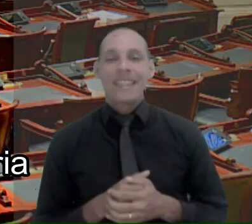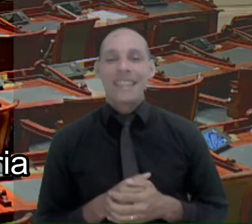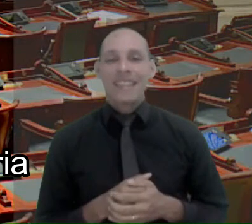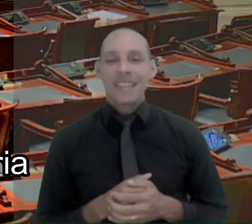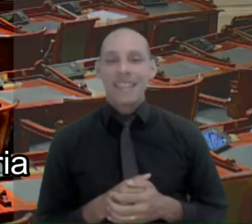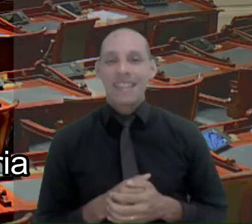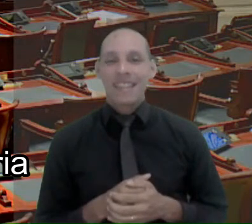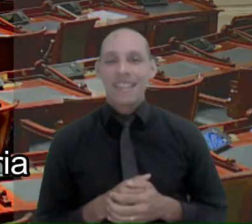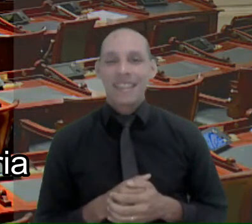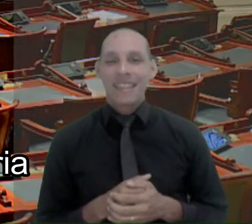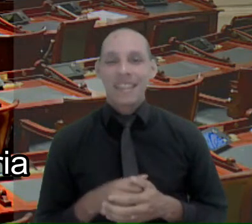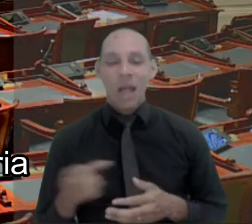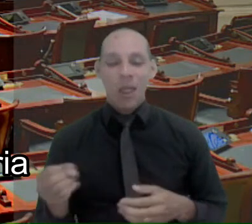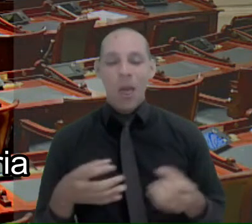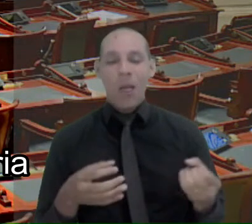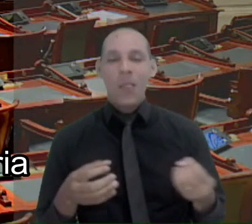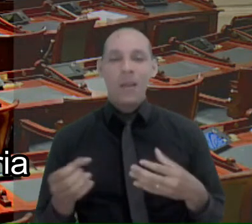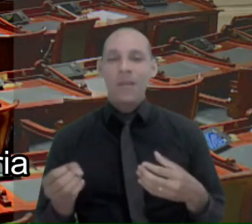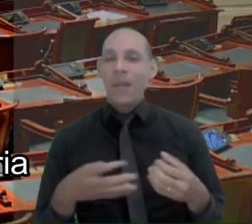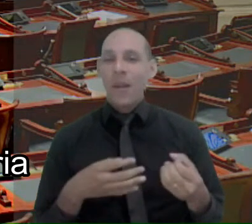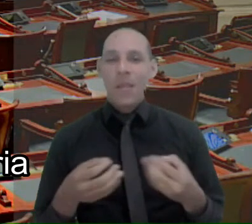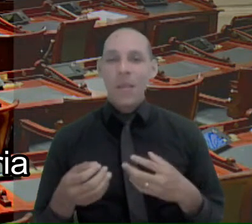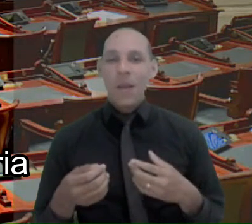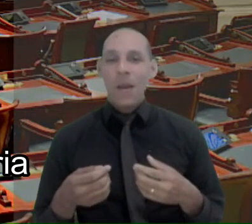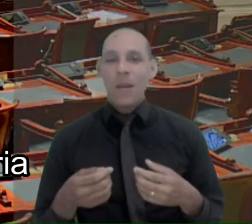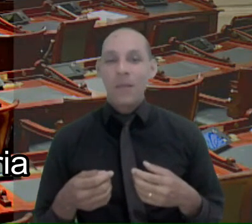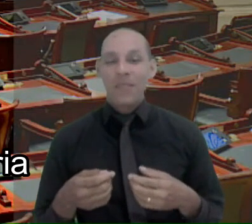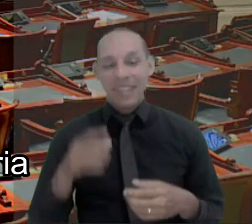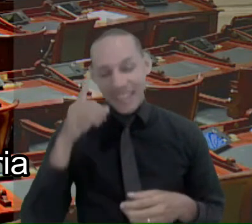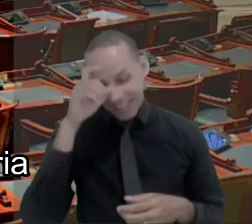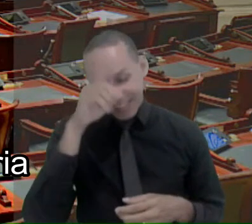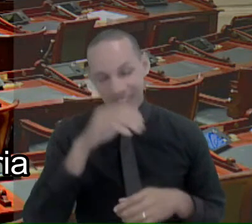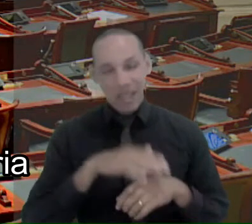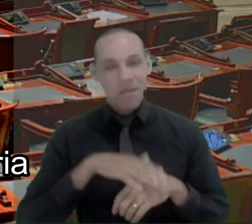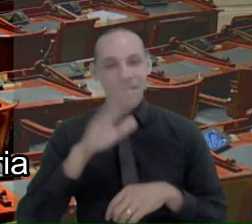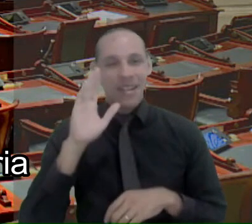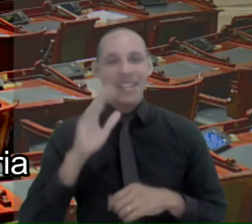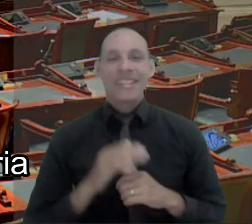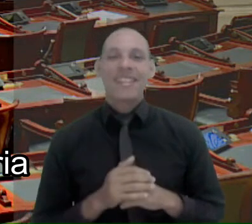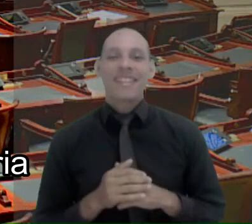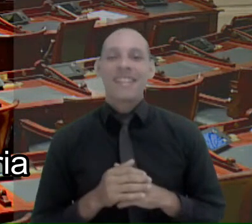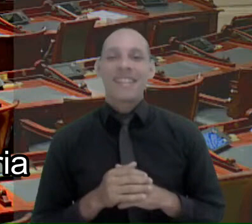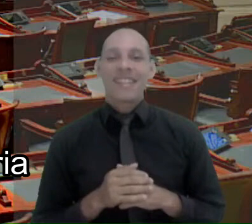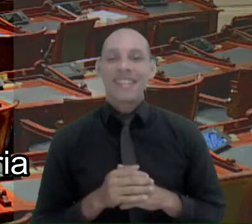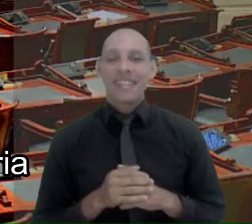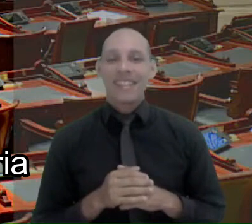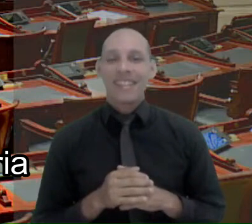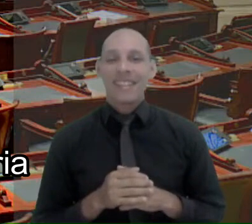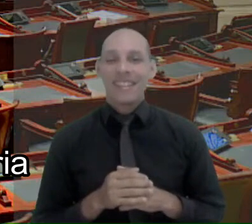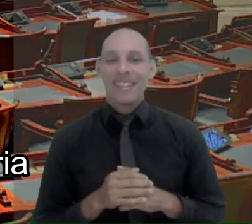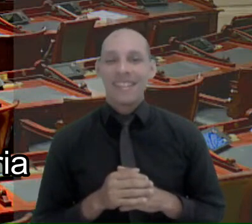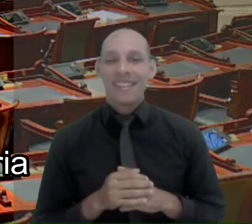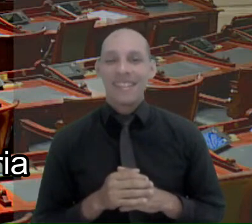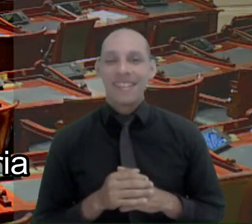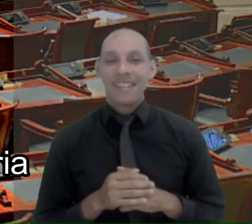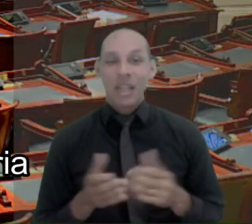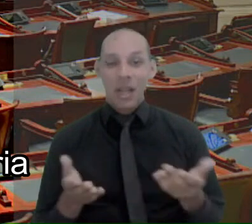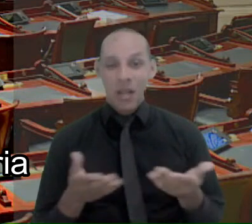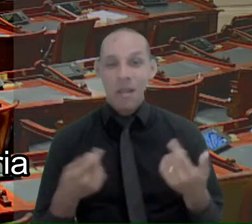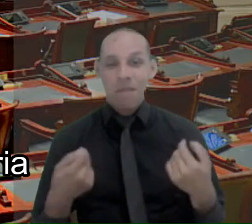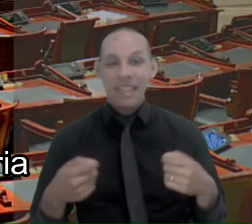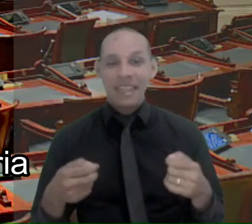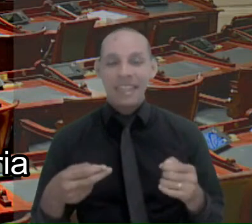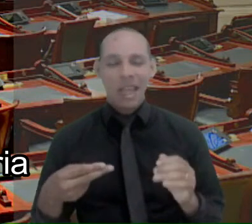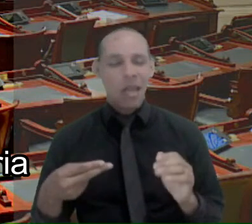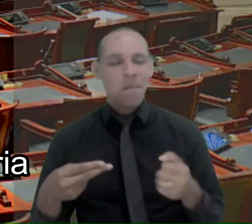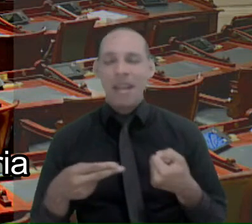Quanto mais moderna fica, mais exigente fica, né? Hoje o sujeito não. Tem que estar com pendrive, pendrive